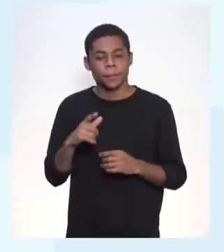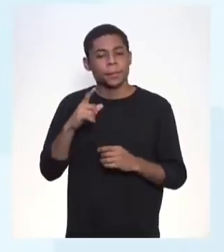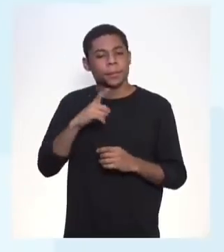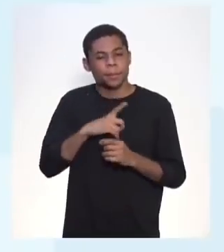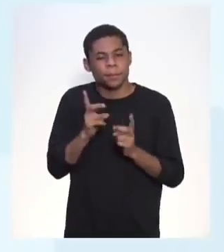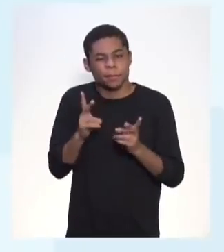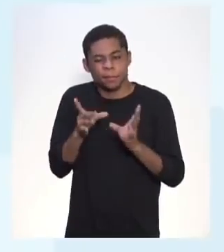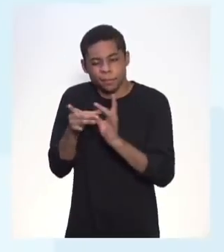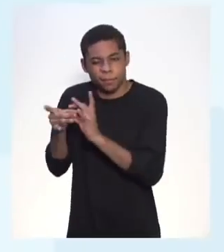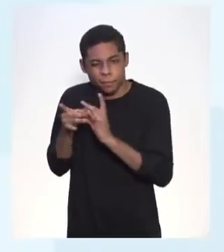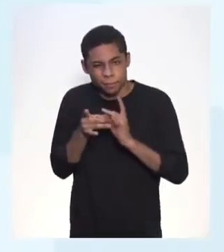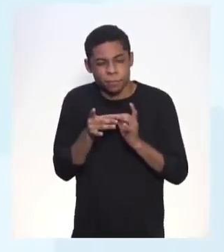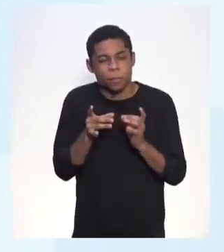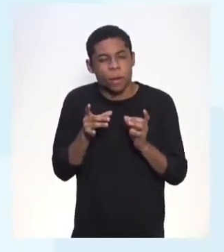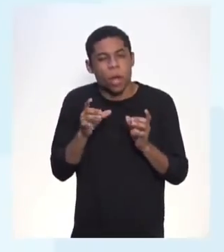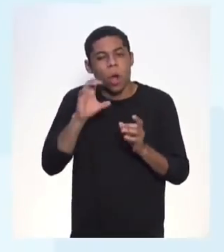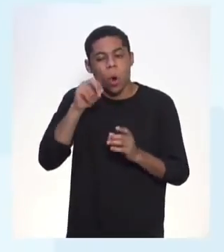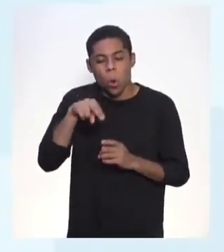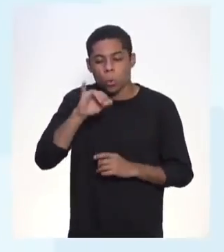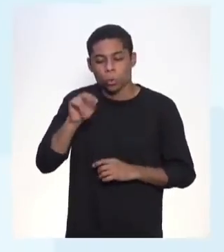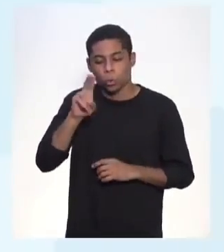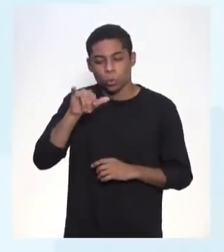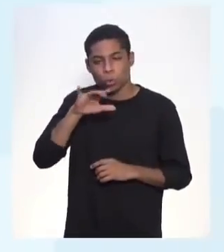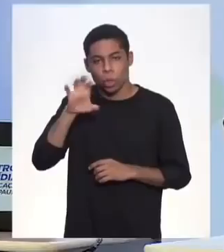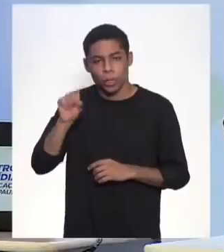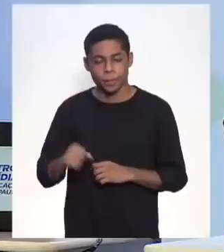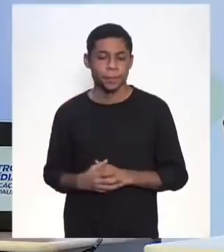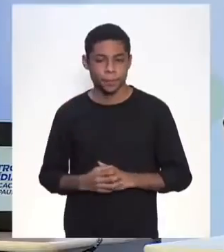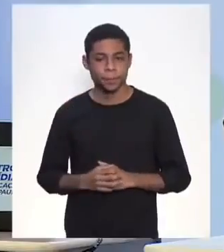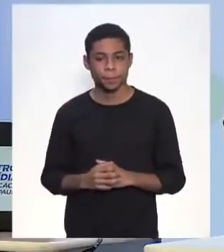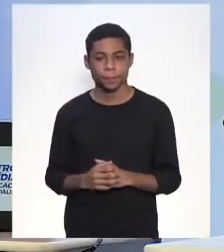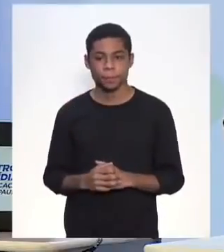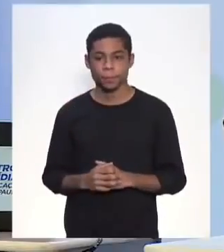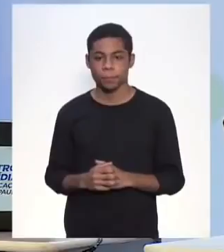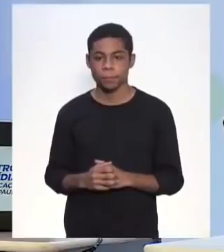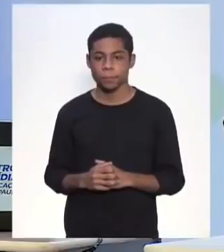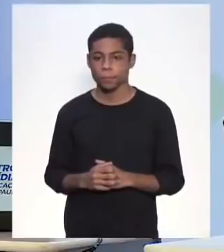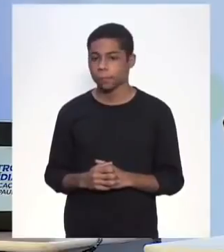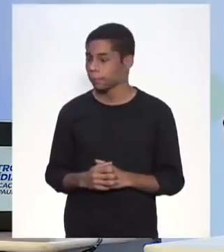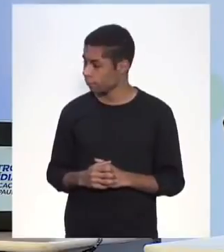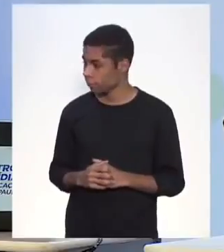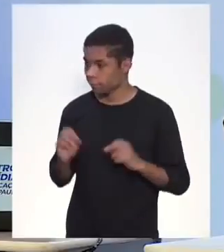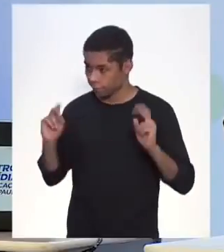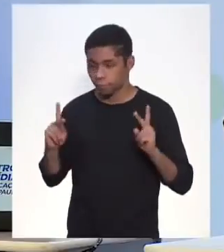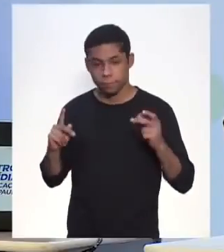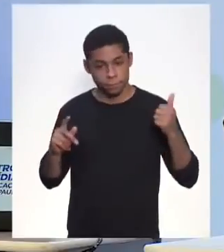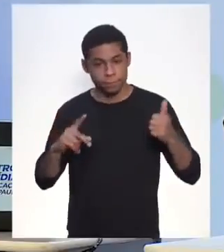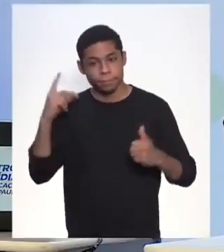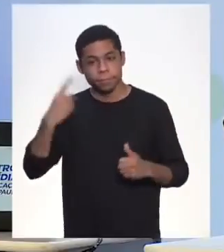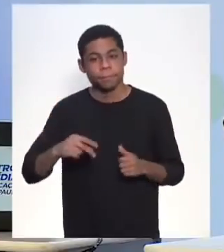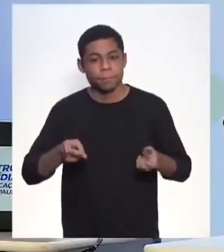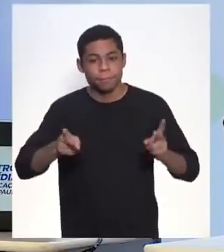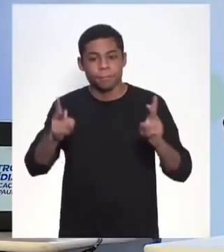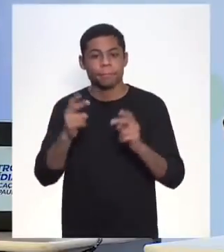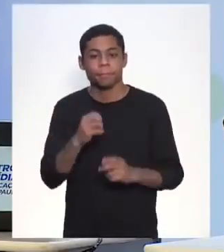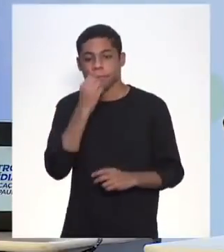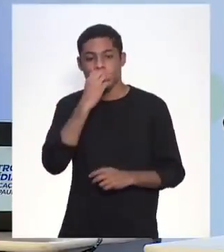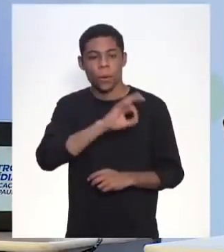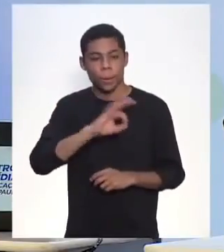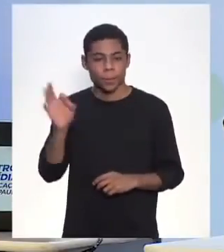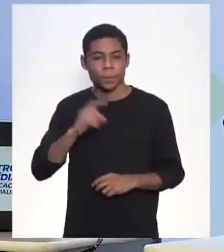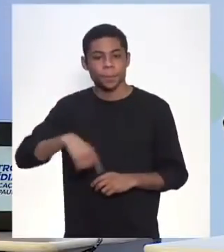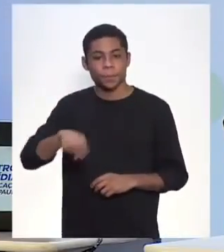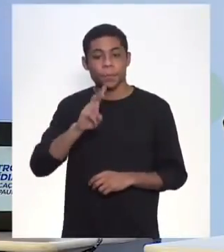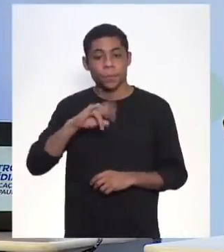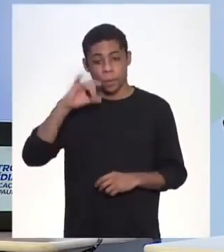de ligação ou as conjunções. That's it. Okay. Okay? That's it. Well, now, let's take a look at what we